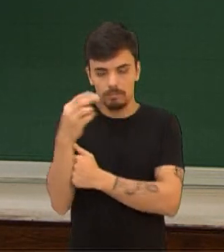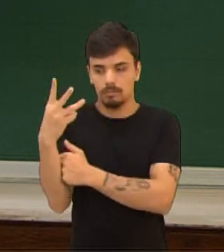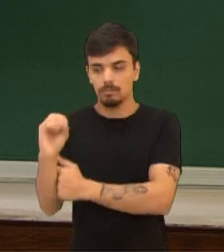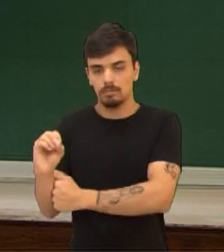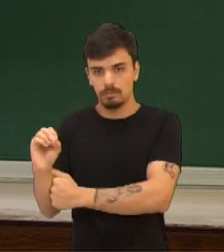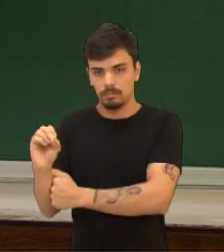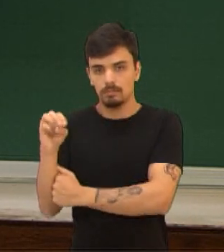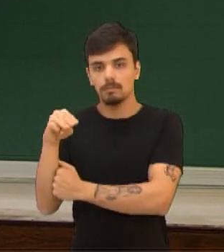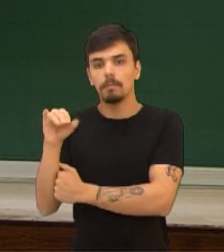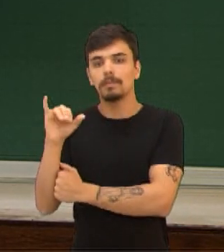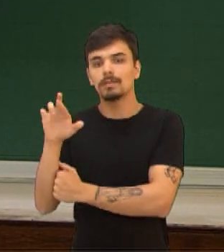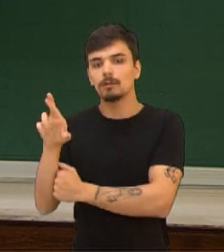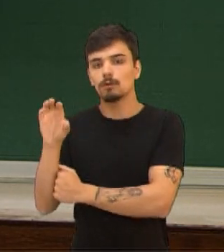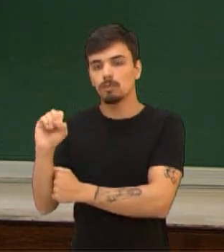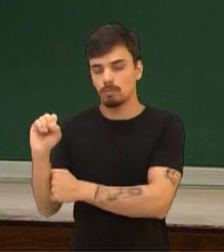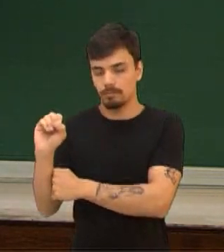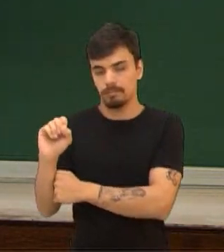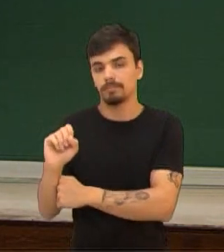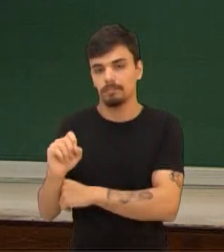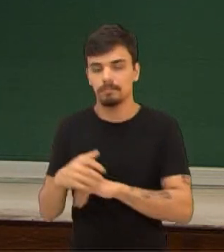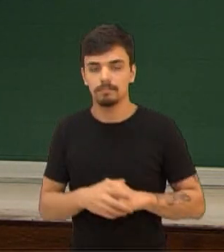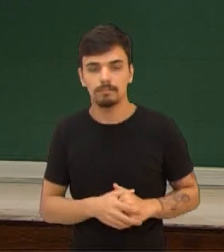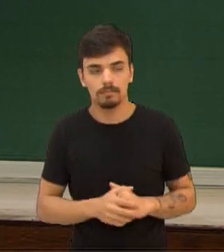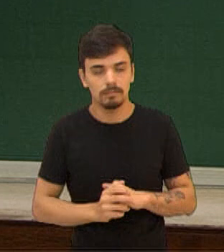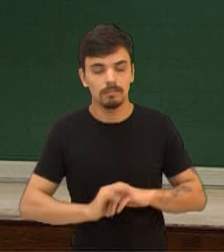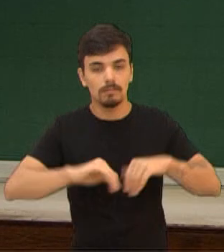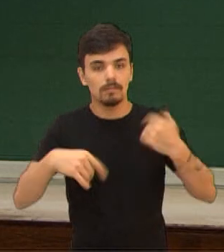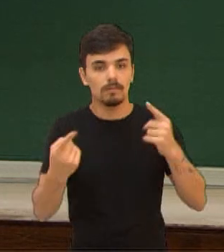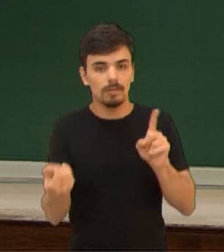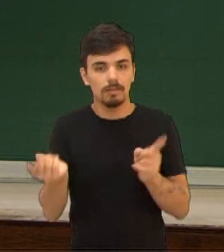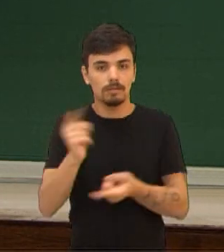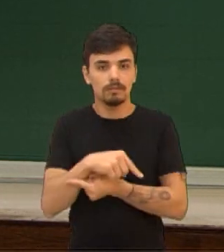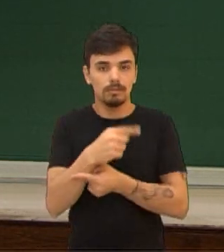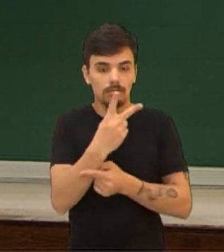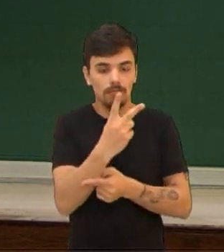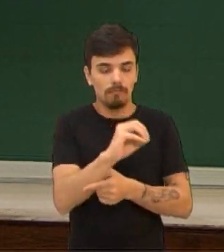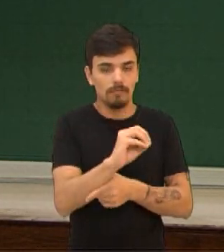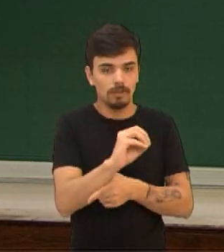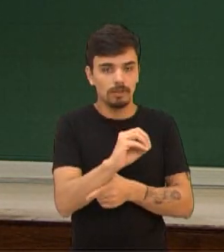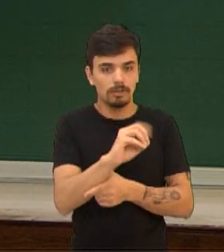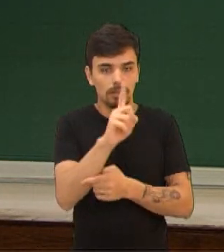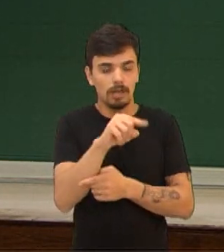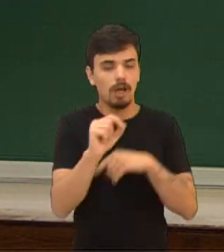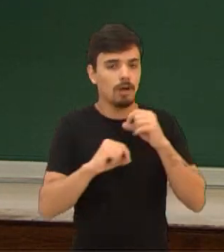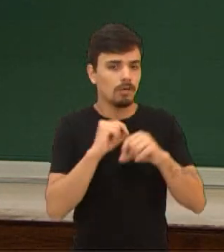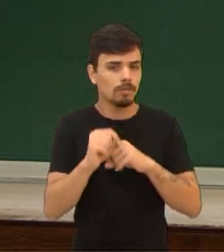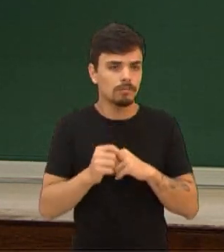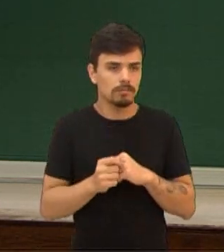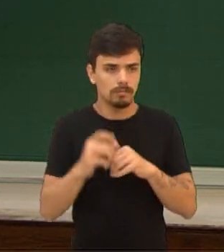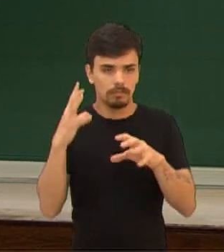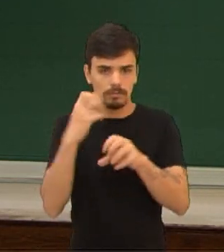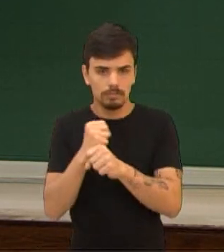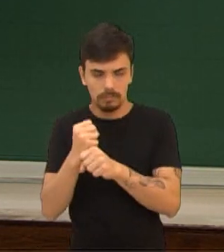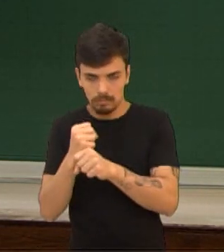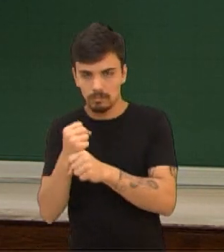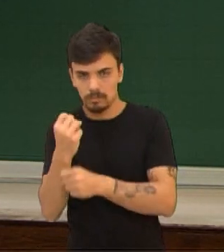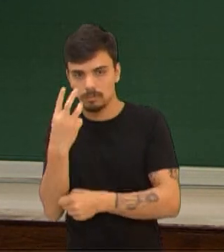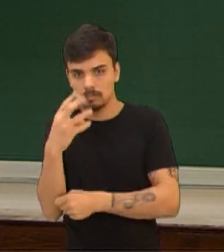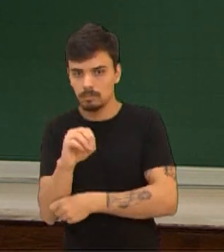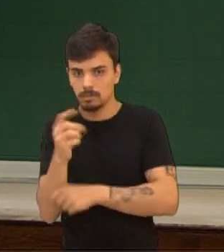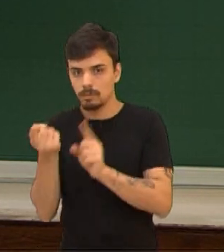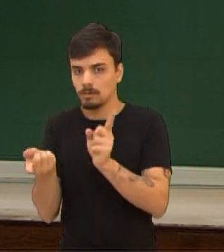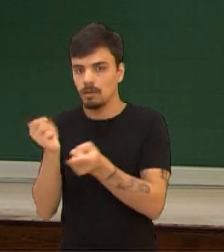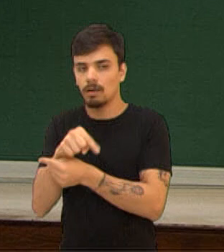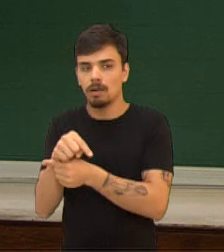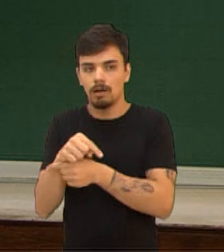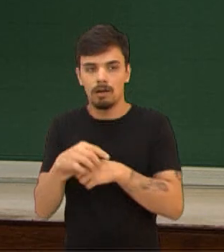30 microfarad. Tá? Então, inverso de 20 mais o inverso de 30,